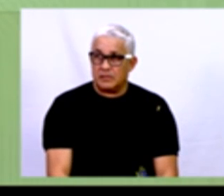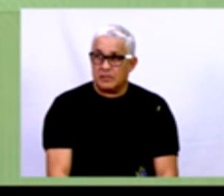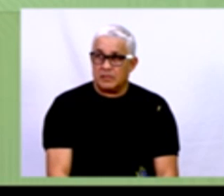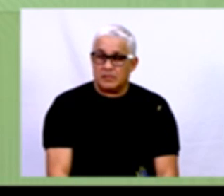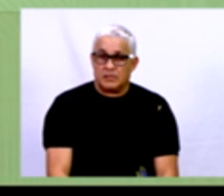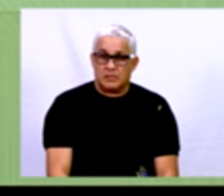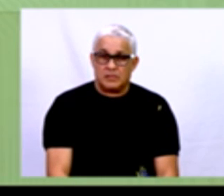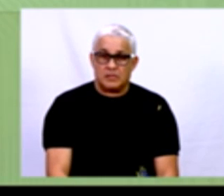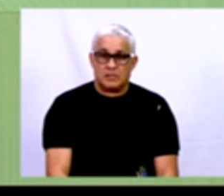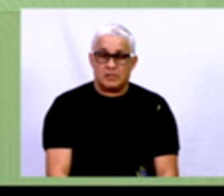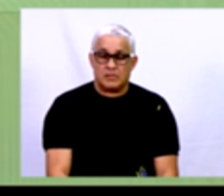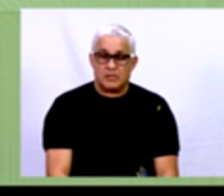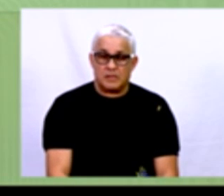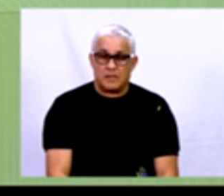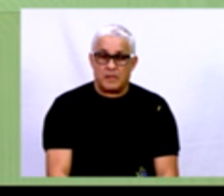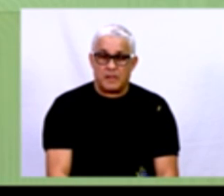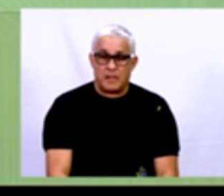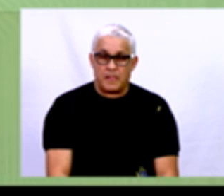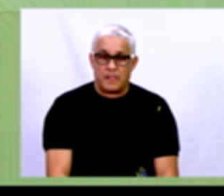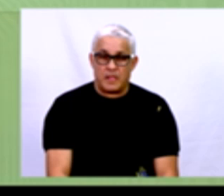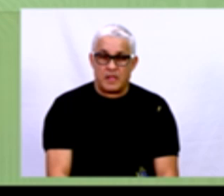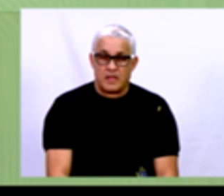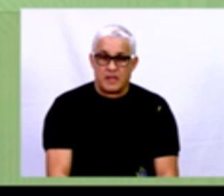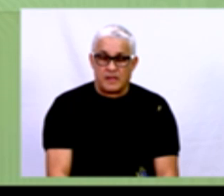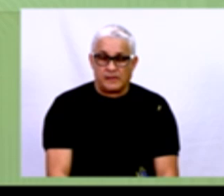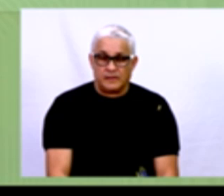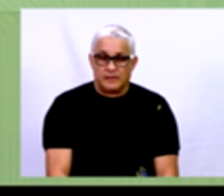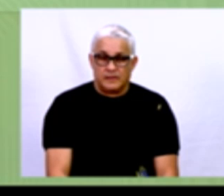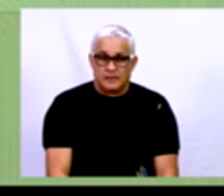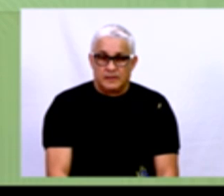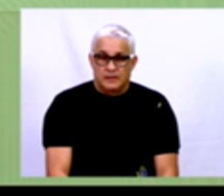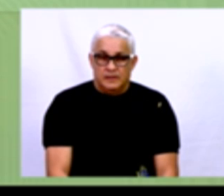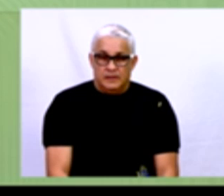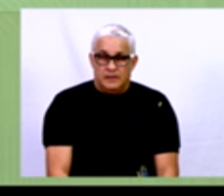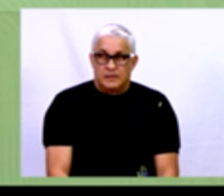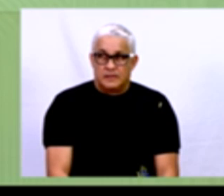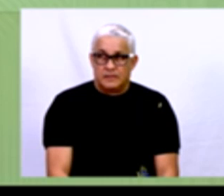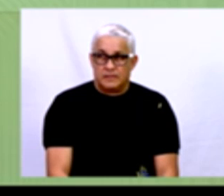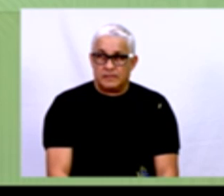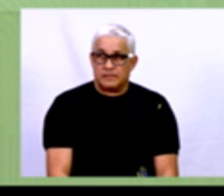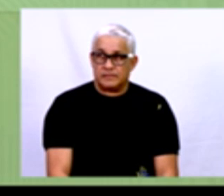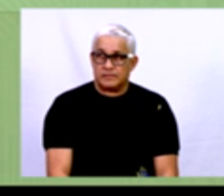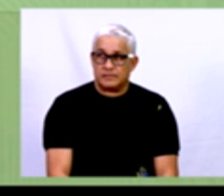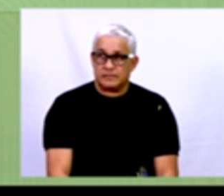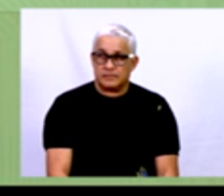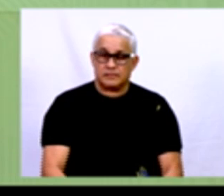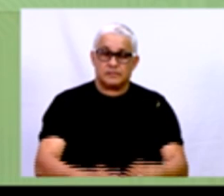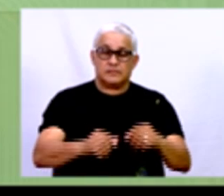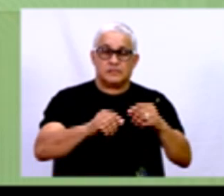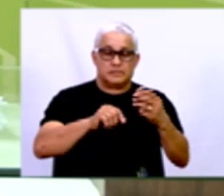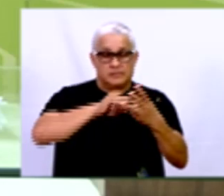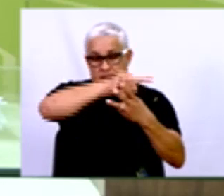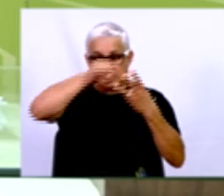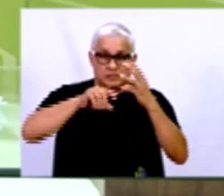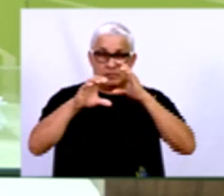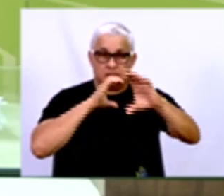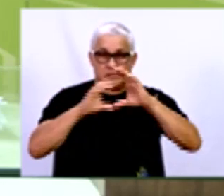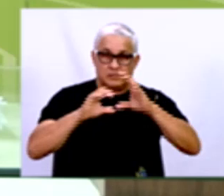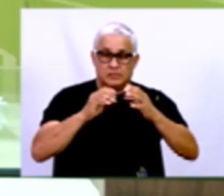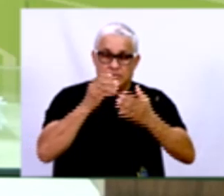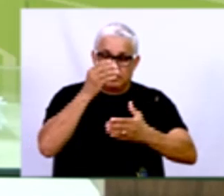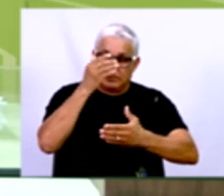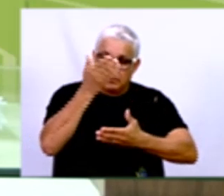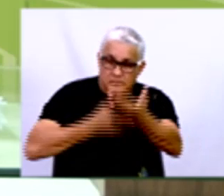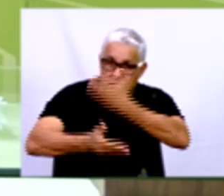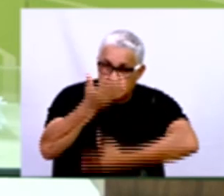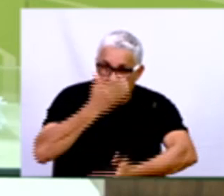O que seria, então, essa tríade da comunicação? Para que nós possamos estabelecer a comunicação com o próximo e desenvolver uma